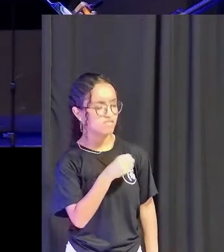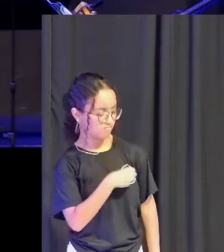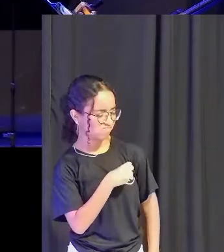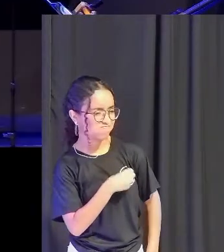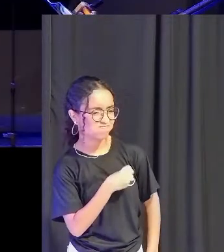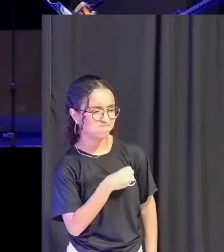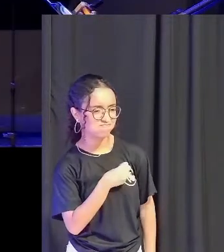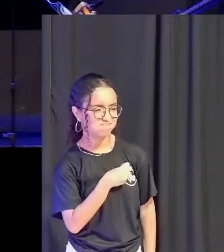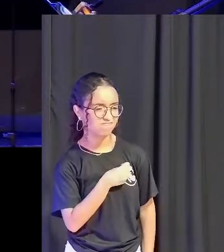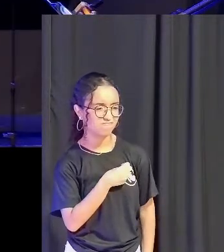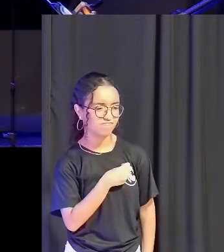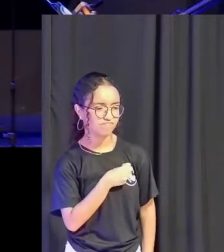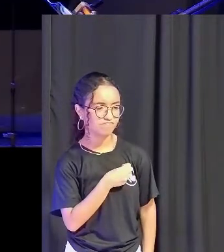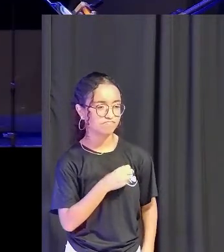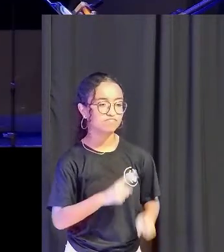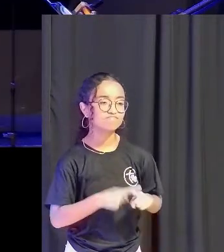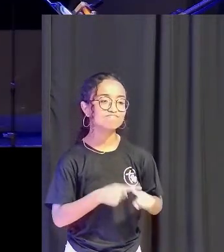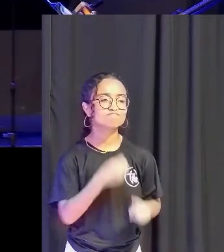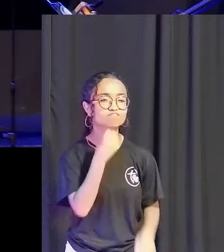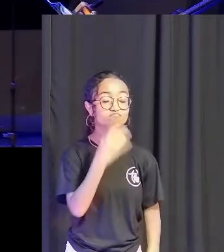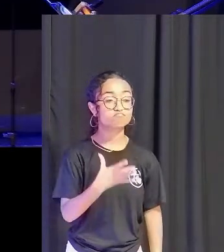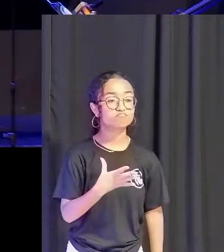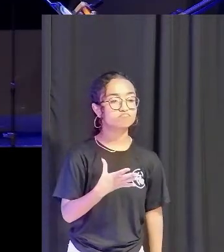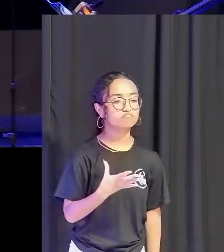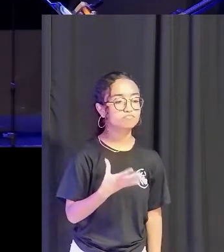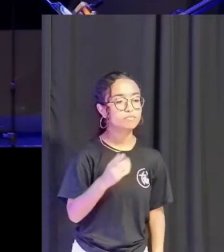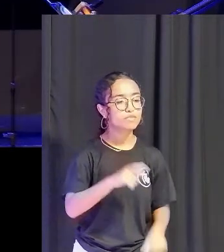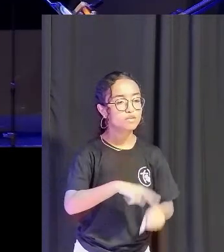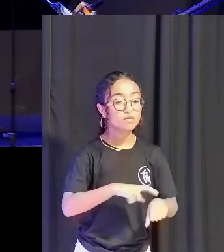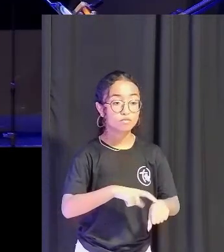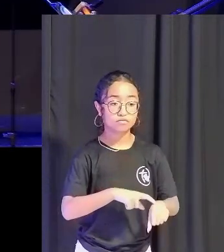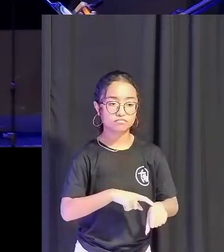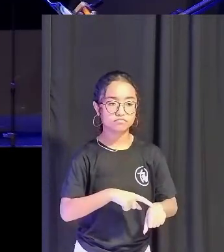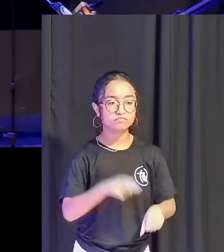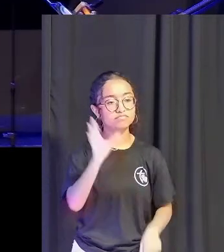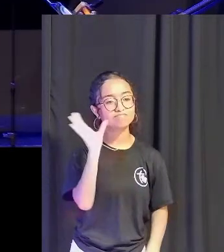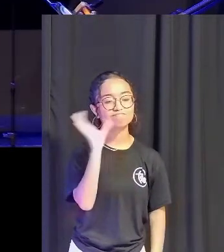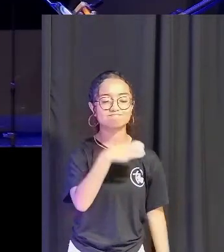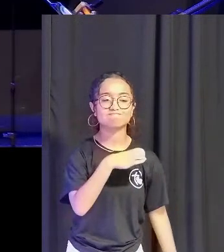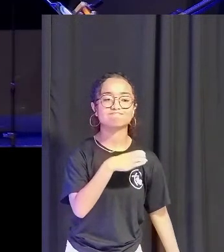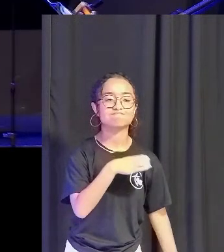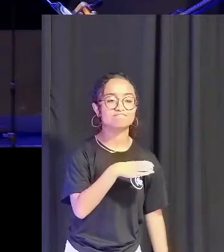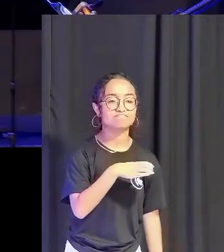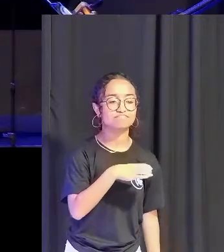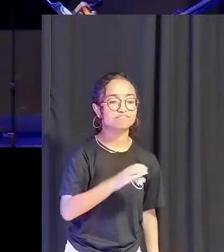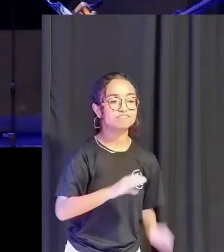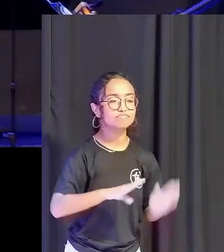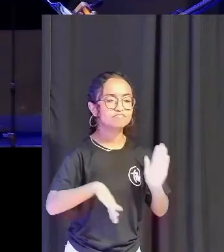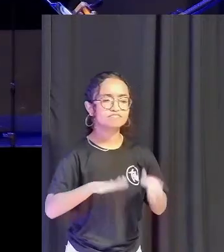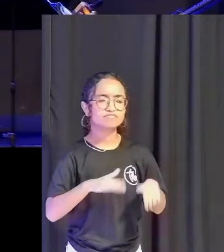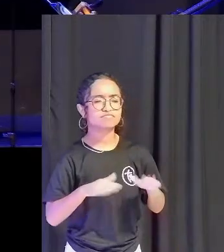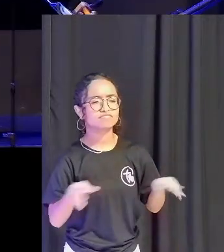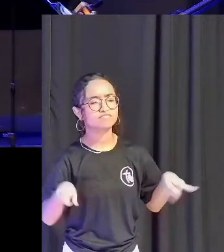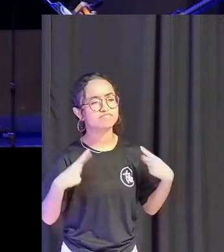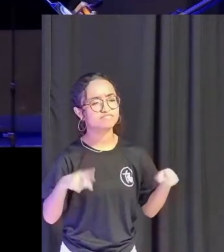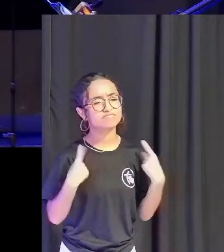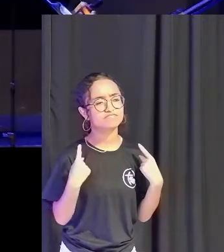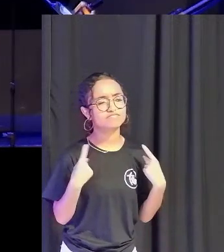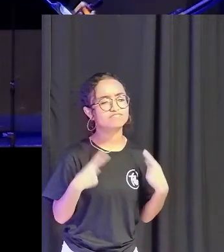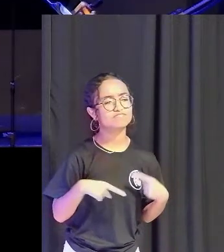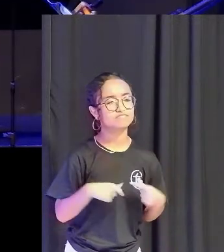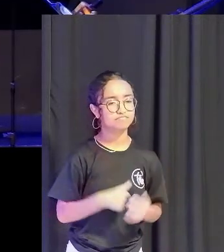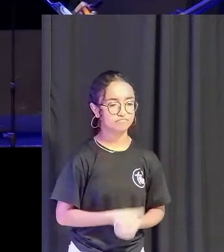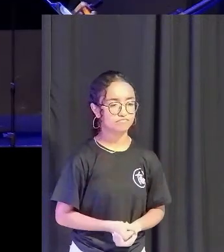prazer momentâneo, e por isso que as tentações muitas vezes são muito fortes e muito complicados para